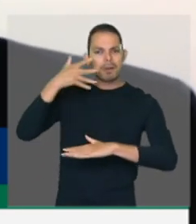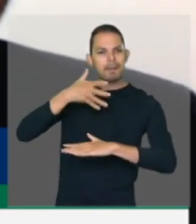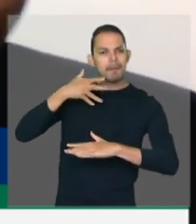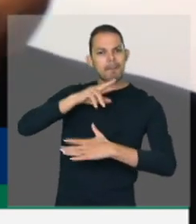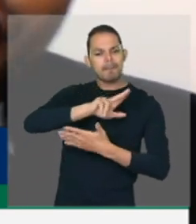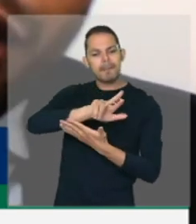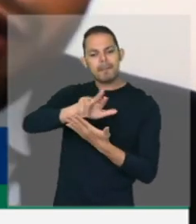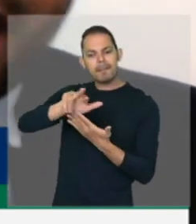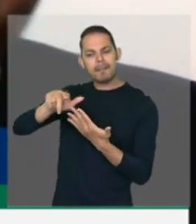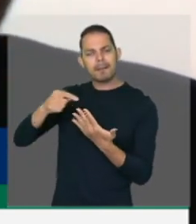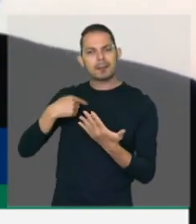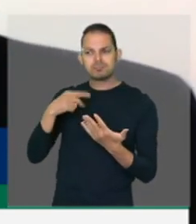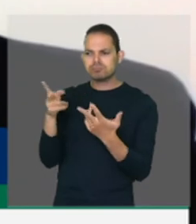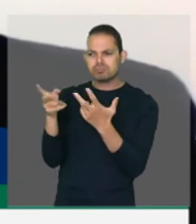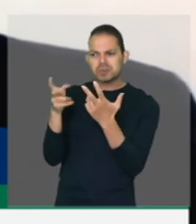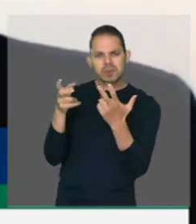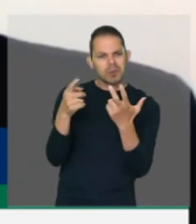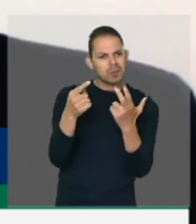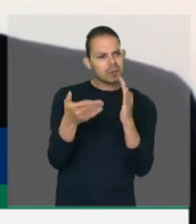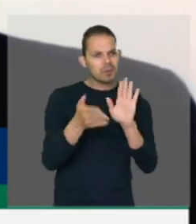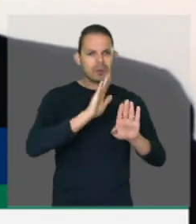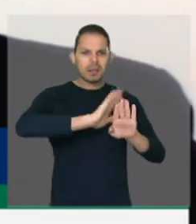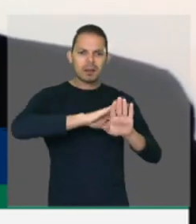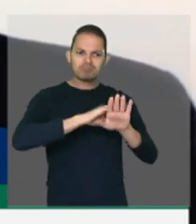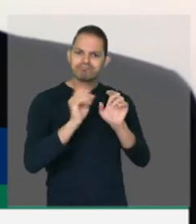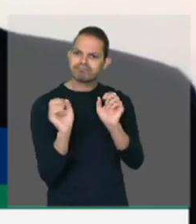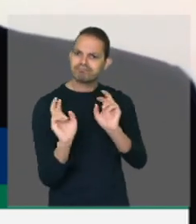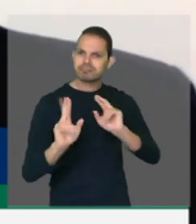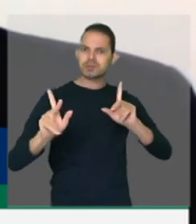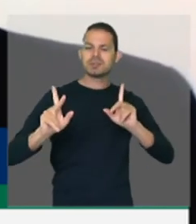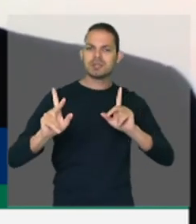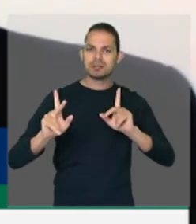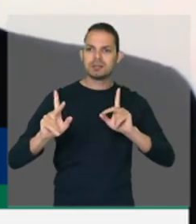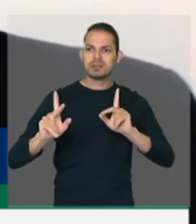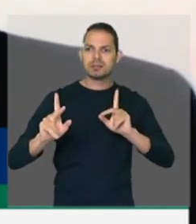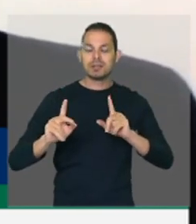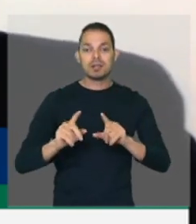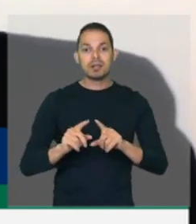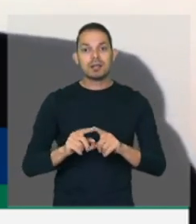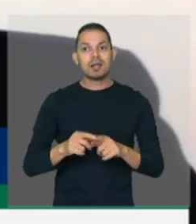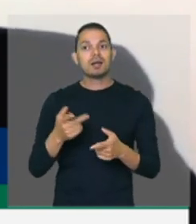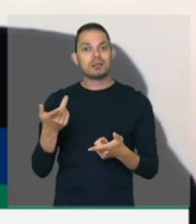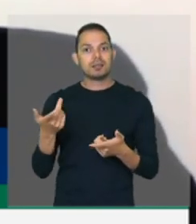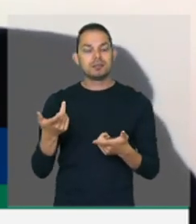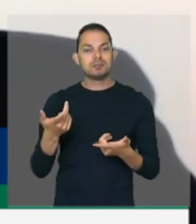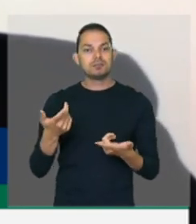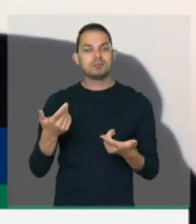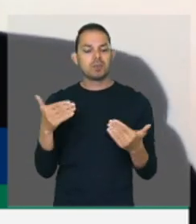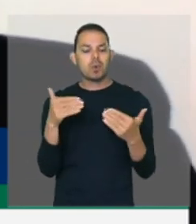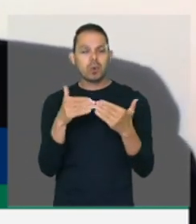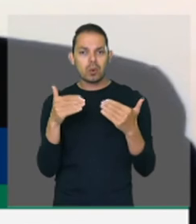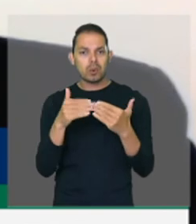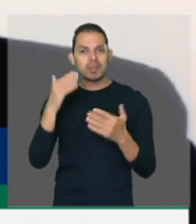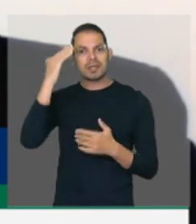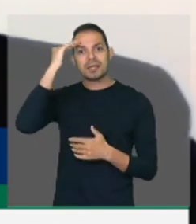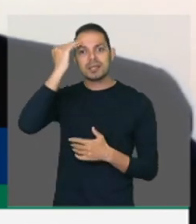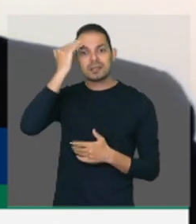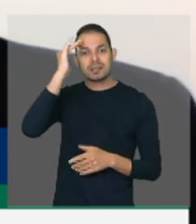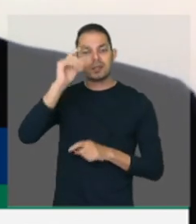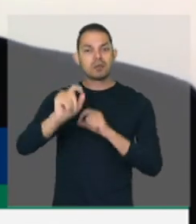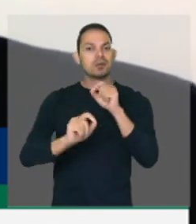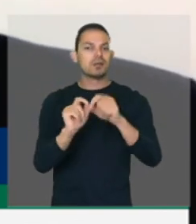inclusive, antagônicos à ideologia do deputado Daniel Silveira, que foram razoáveis ao ponto de entender que